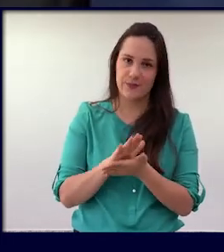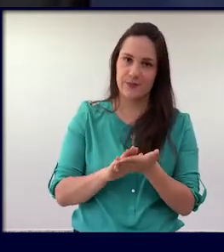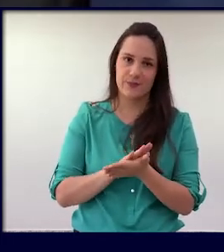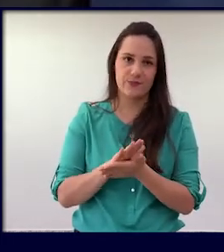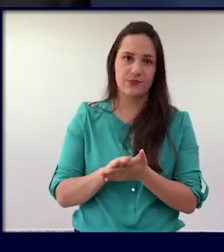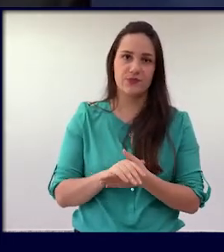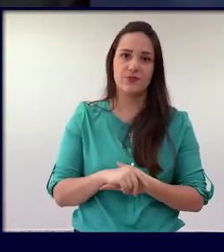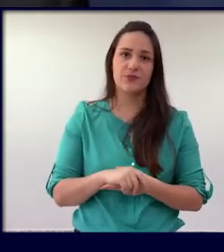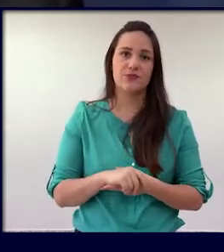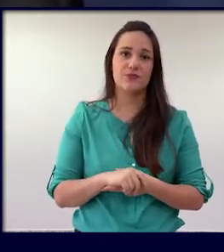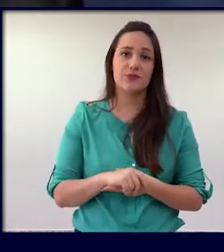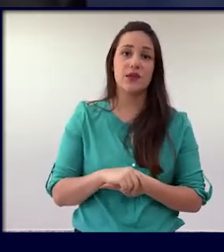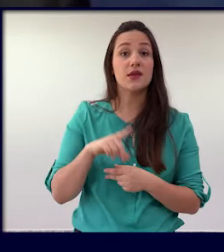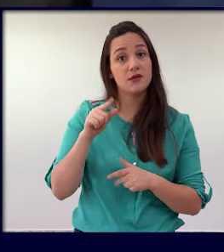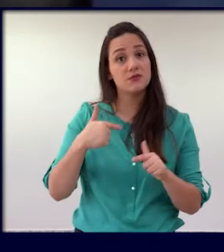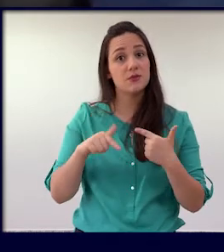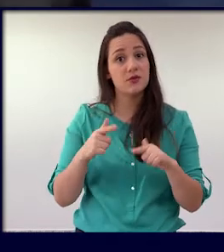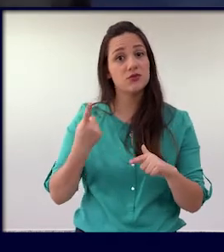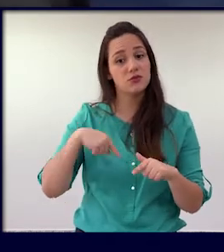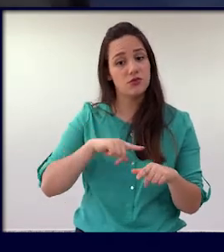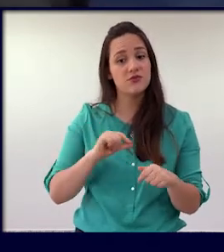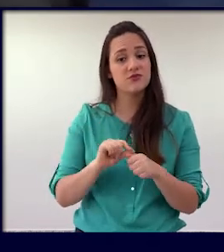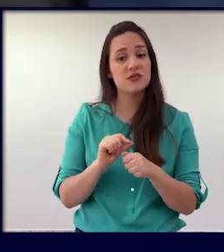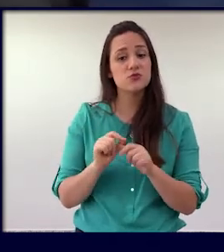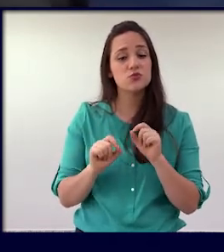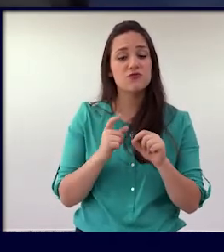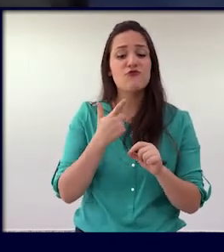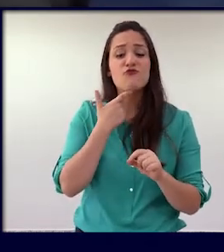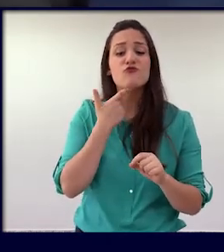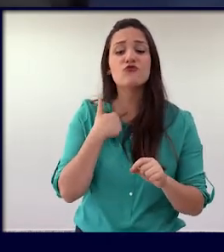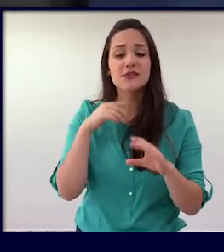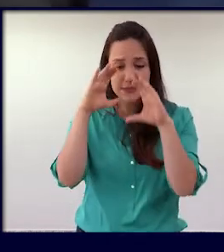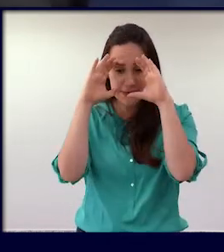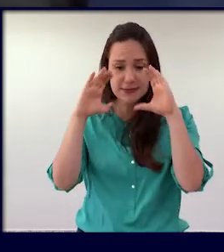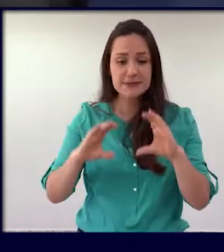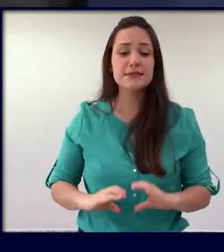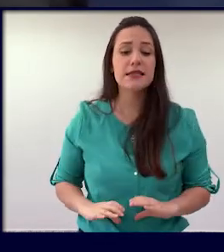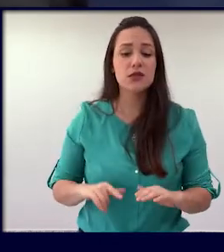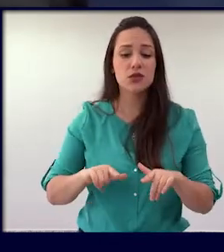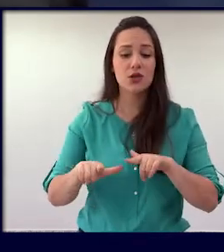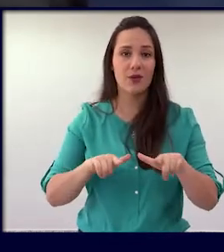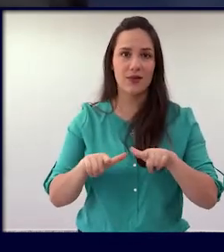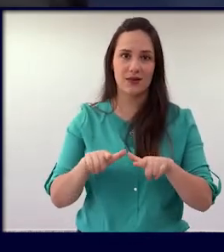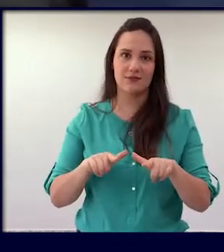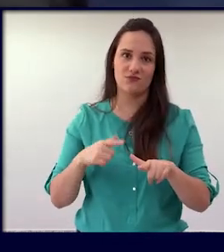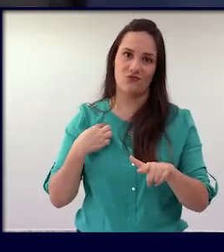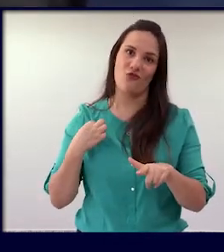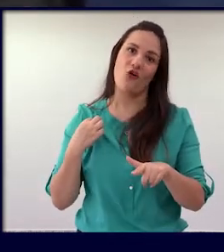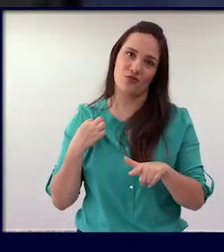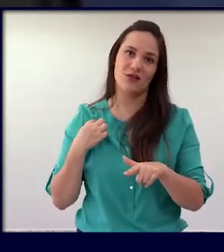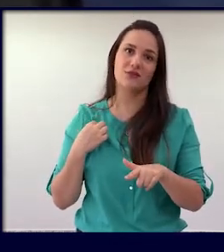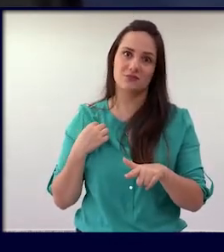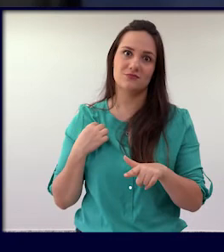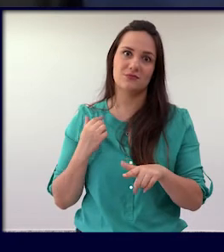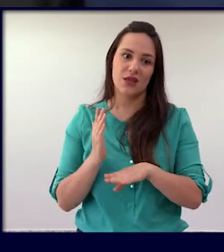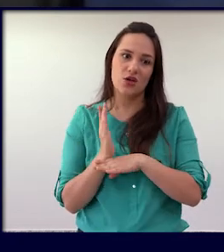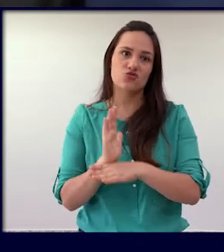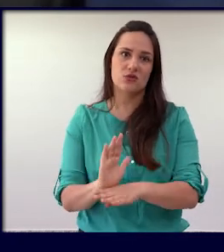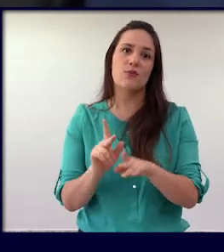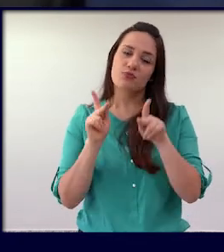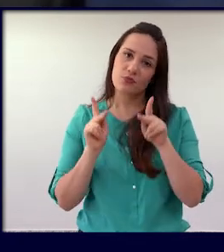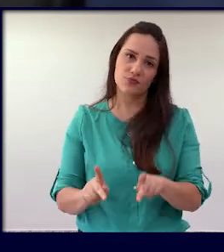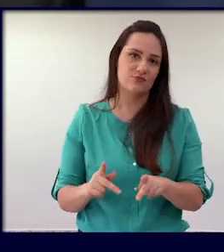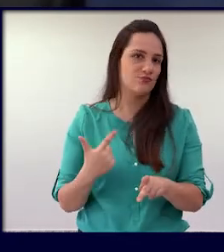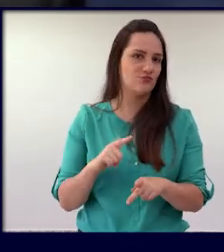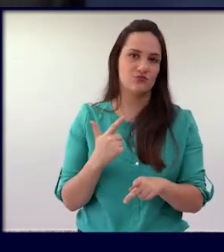É um trabalho que nós fazemos pela nossa obrigação de cidadão, né? É um